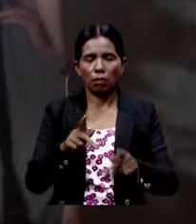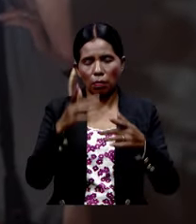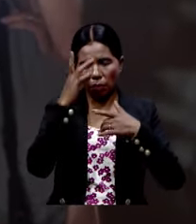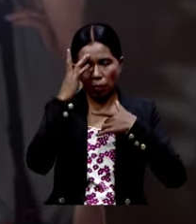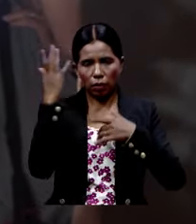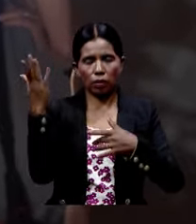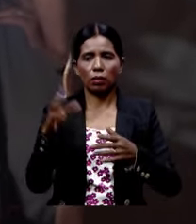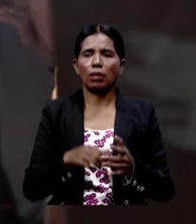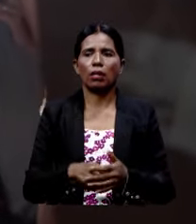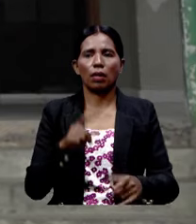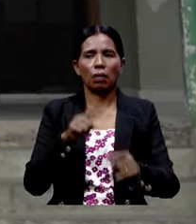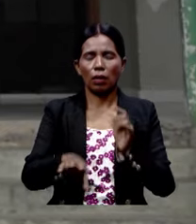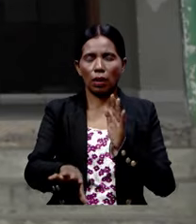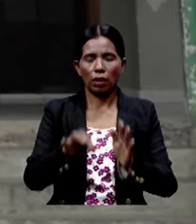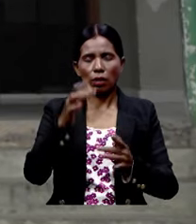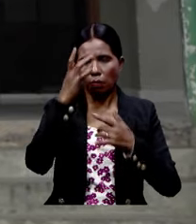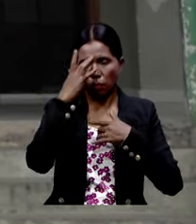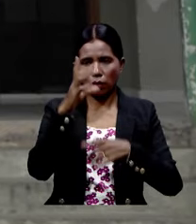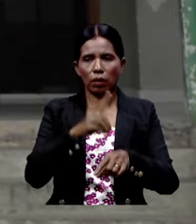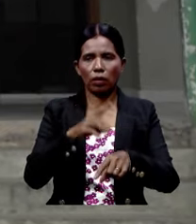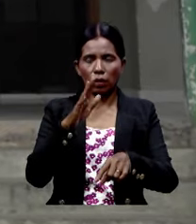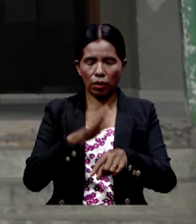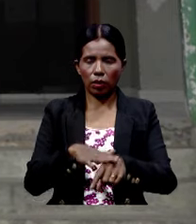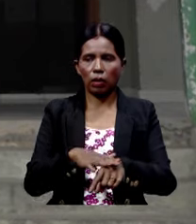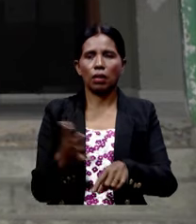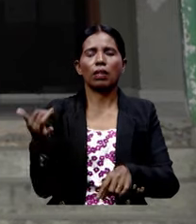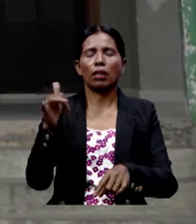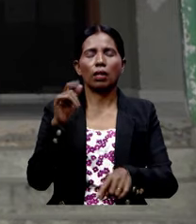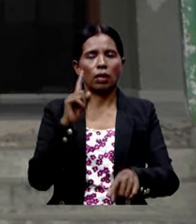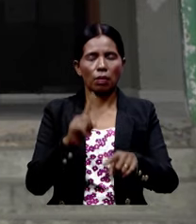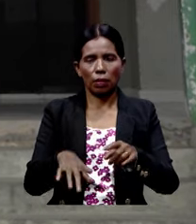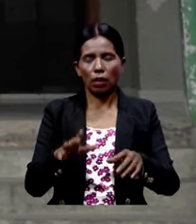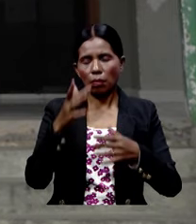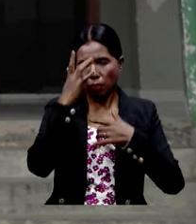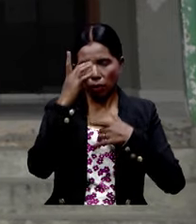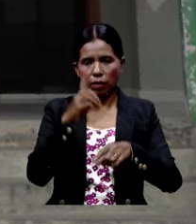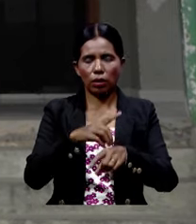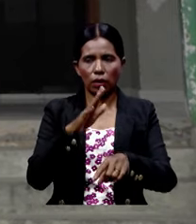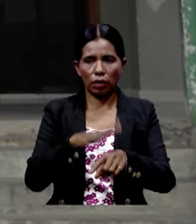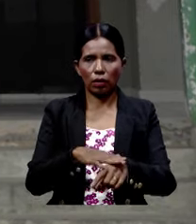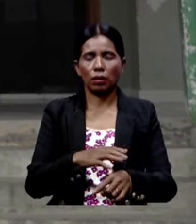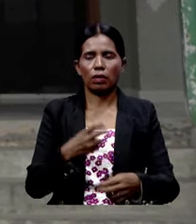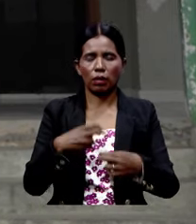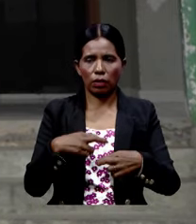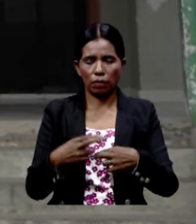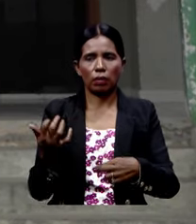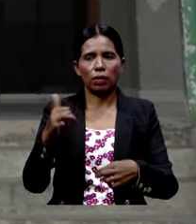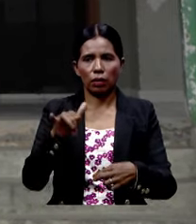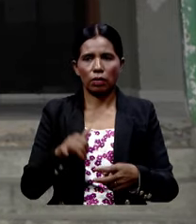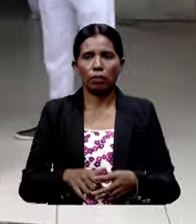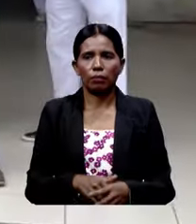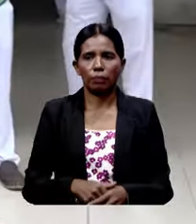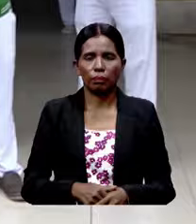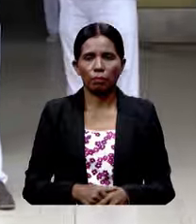mora sana la ber heta tan mora sa dengue ni susuk meta ta kar sira la ber heta tan dengue atu ba halo risko li tamba sira fale by